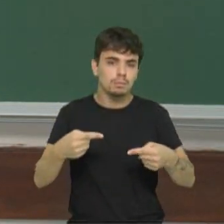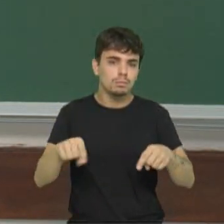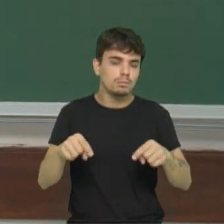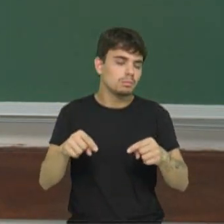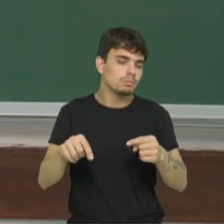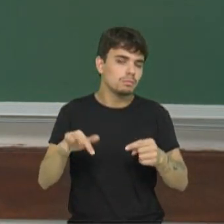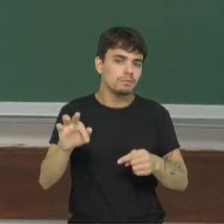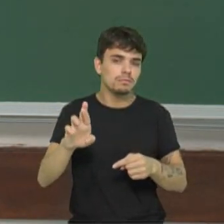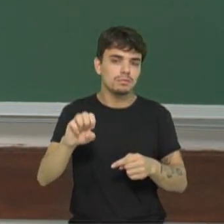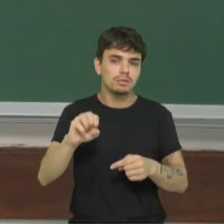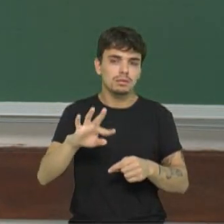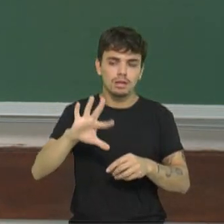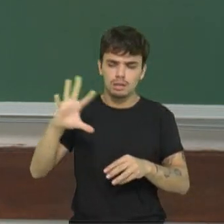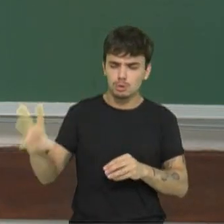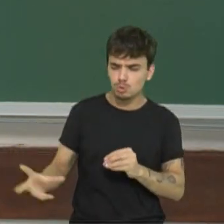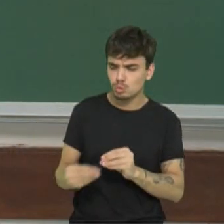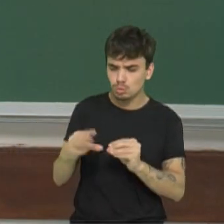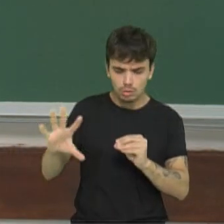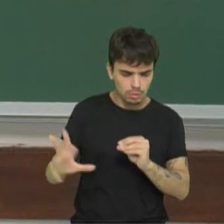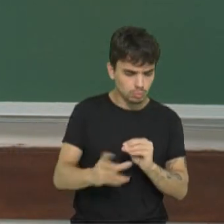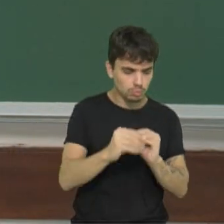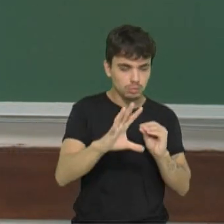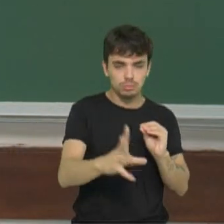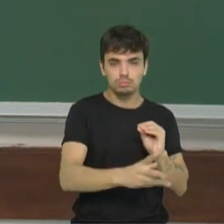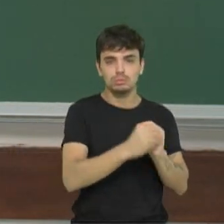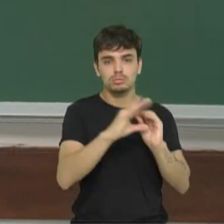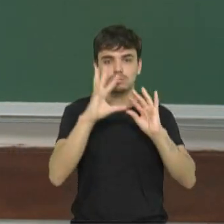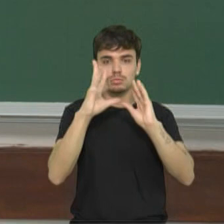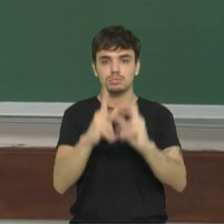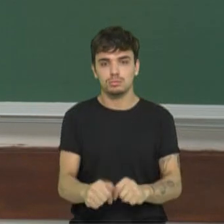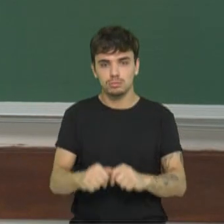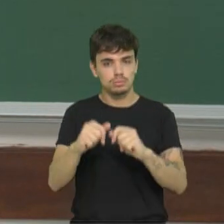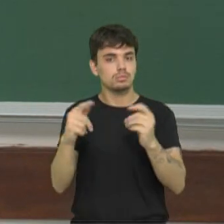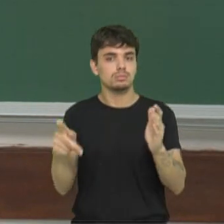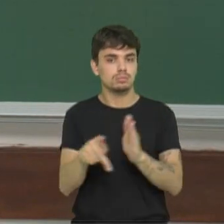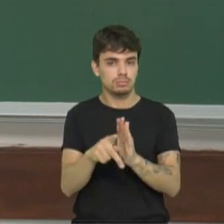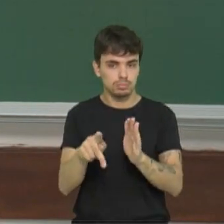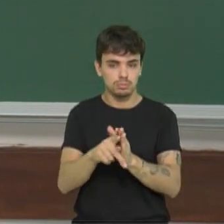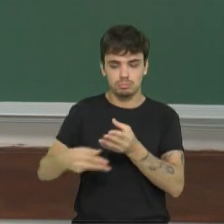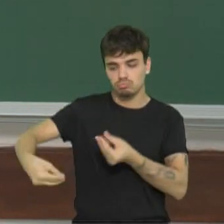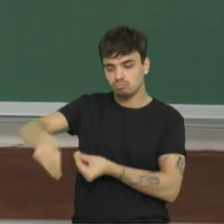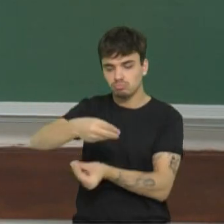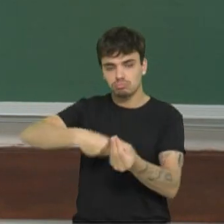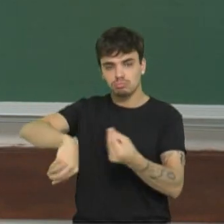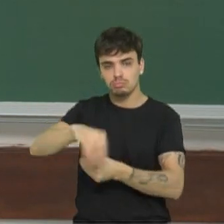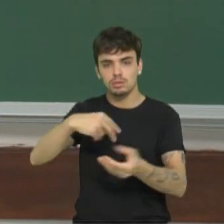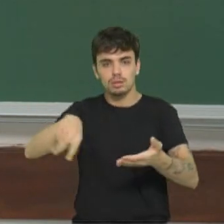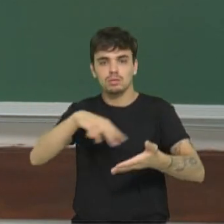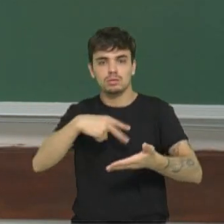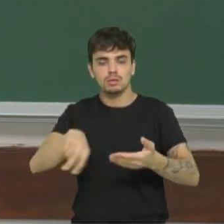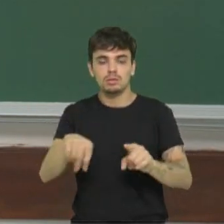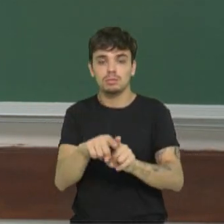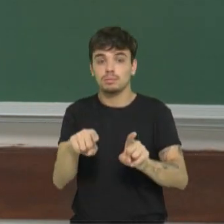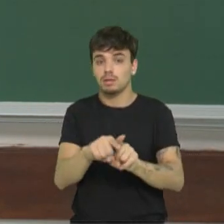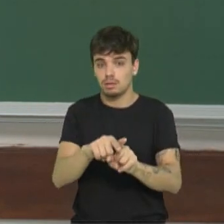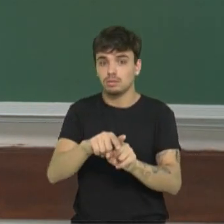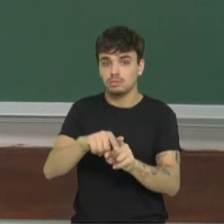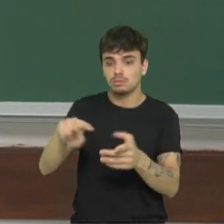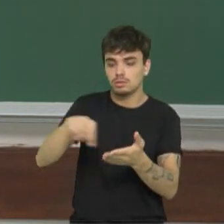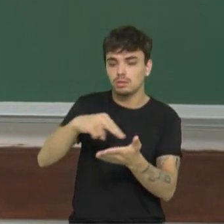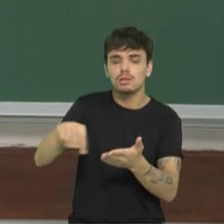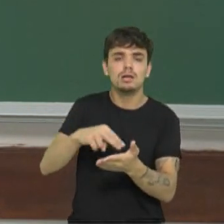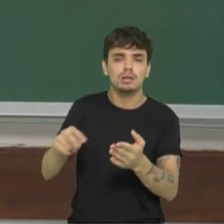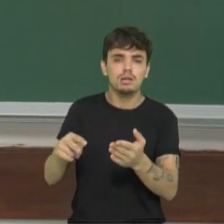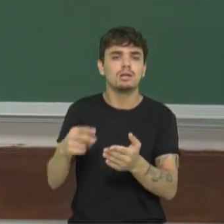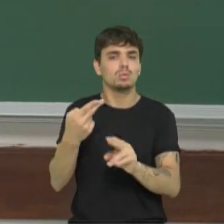verdade, juntava todos os outros, né? Misturava tudo, o dançarino acaba usando